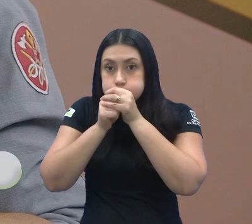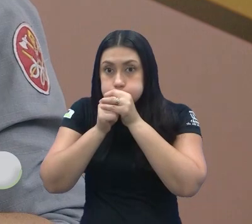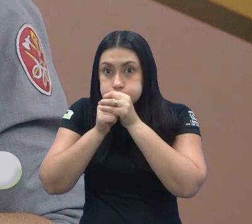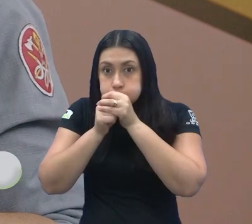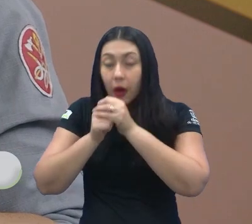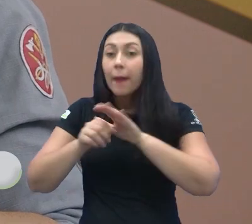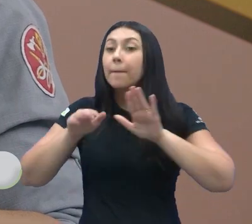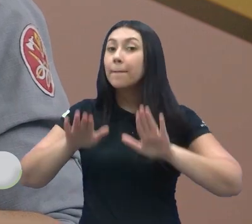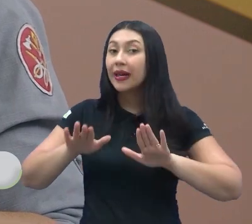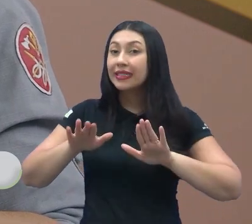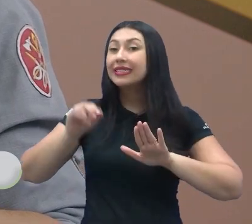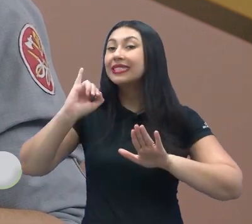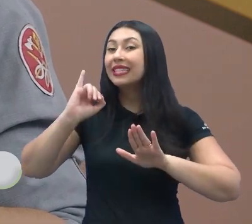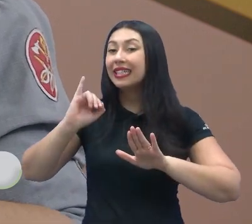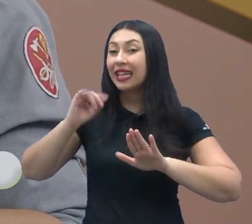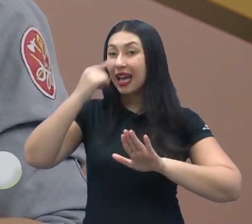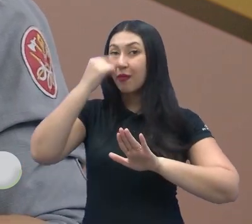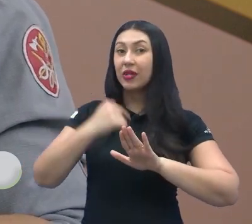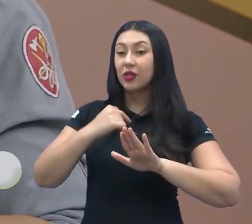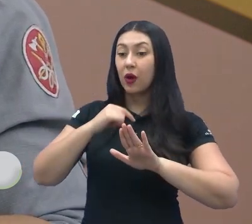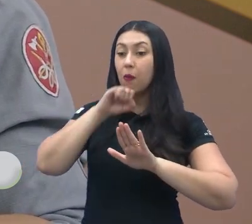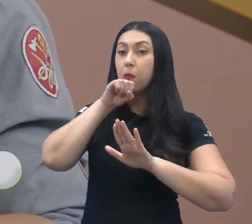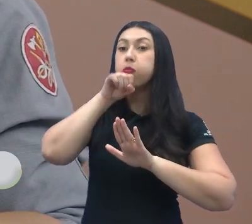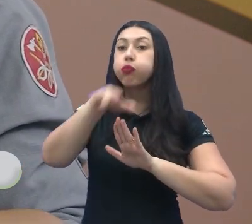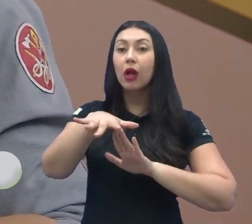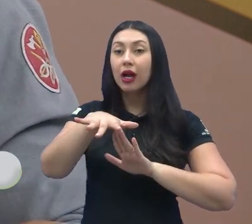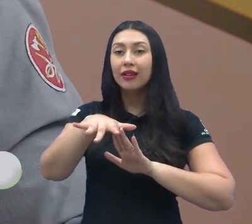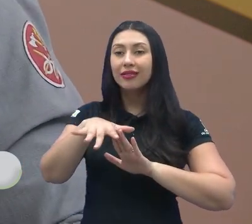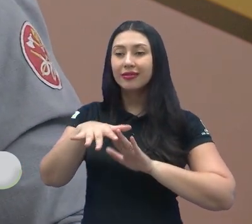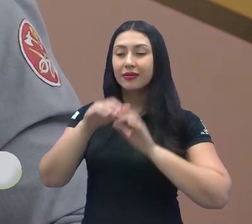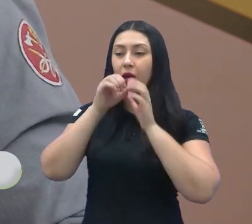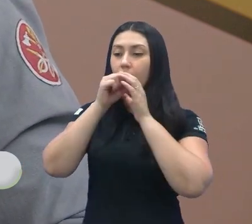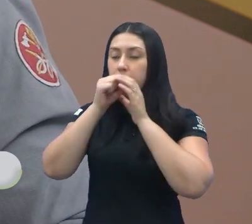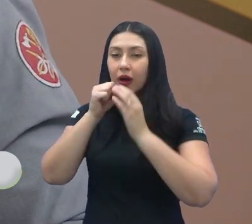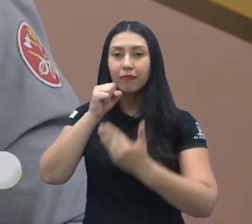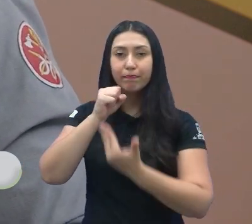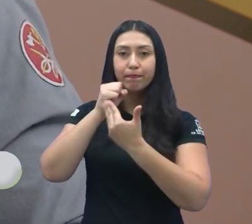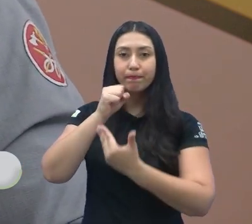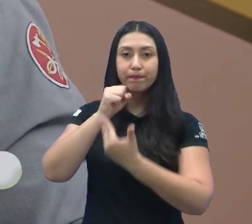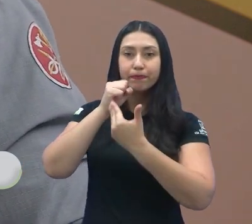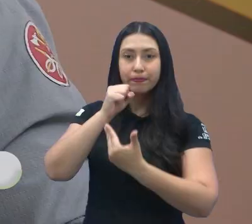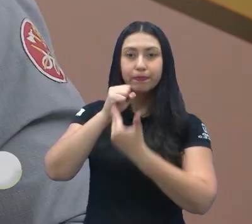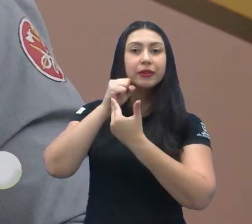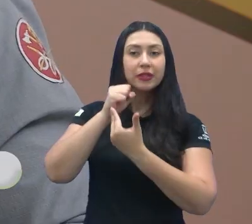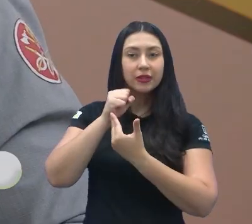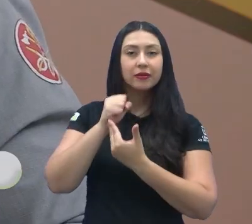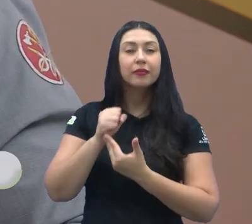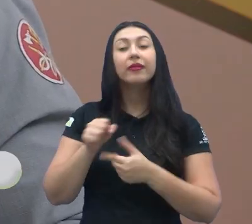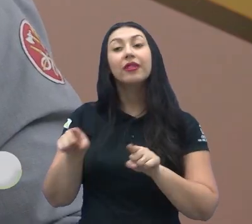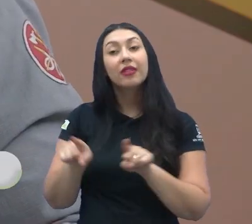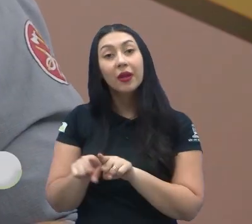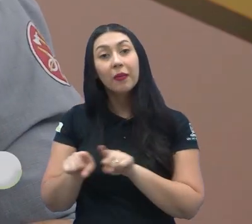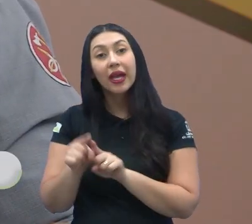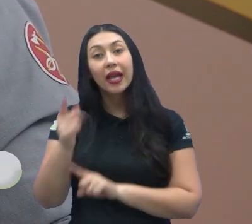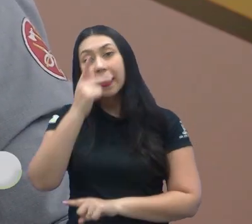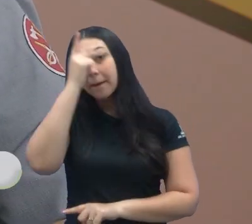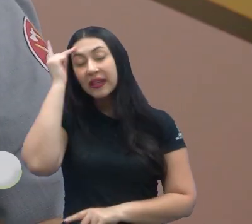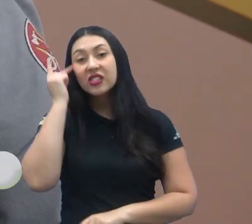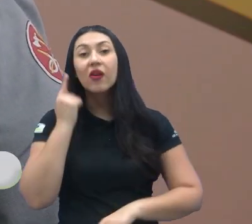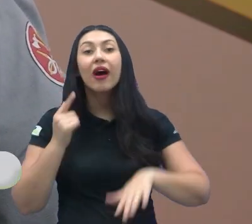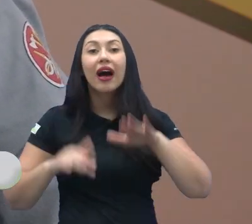ao contrário for respirar, o ar não volta, ele somente vai para ela, entendeu? Até mesmo a pessoa afogada, por vezes,